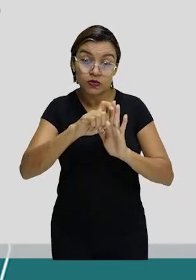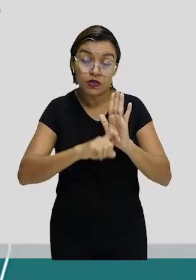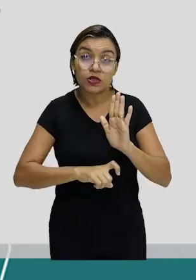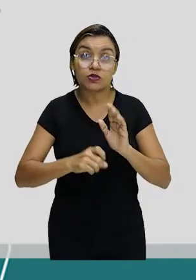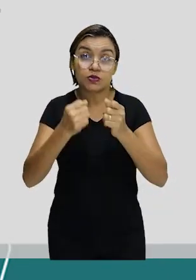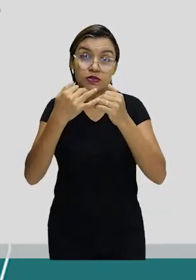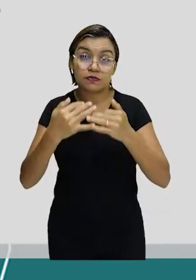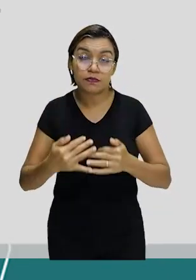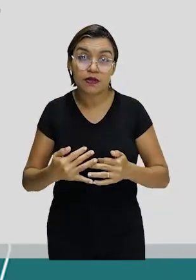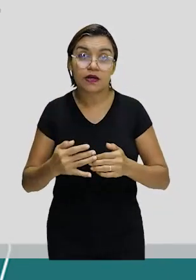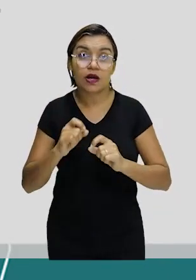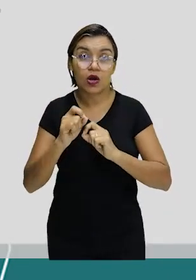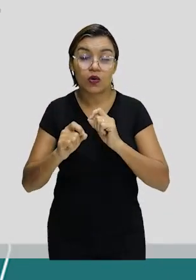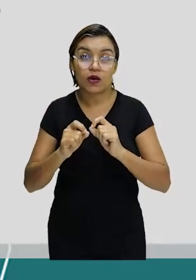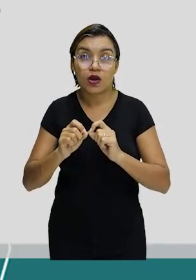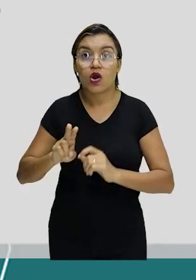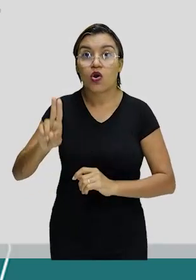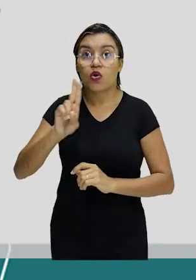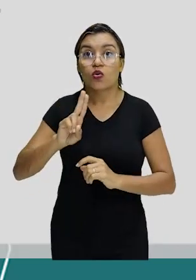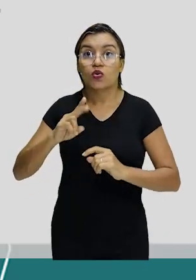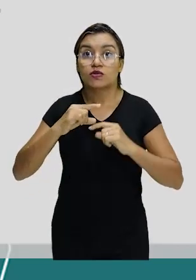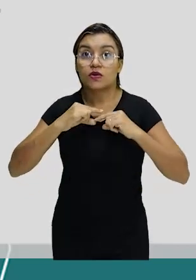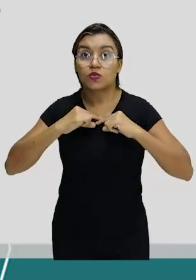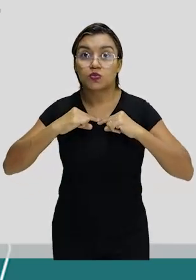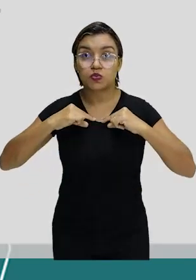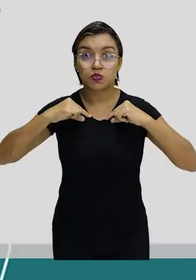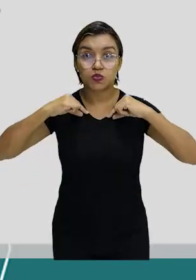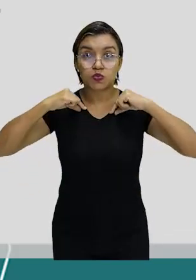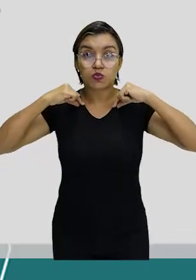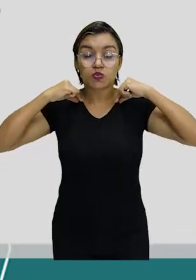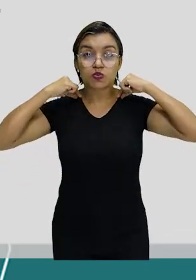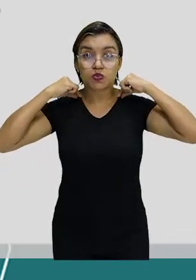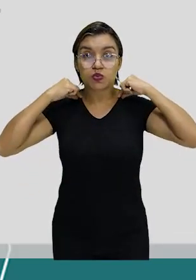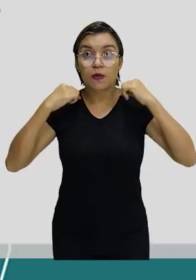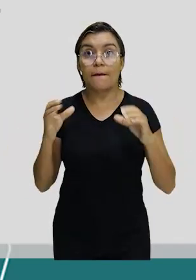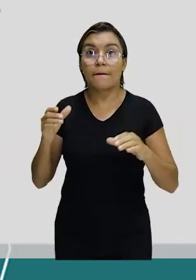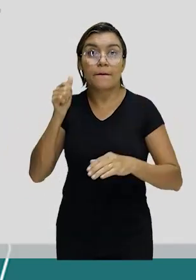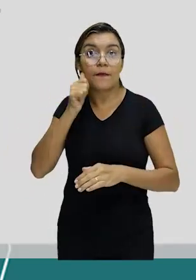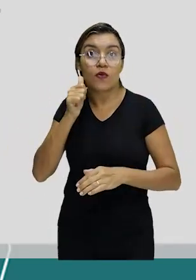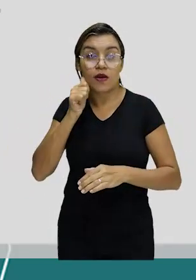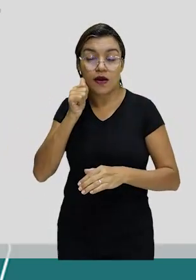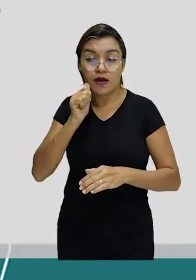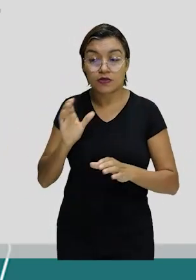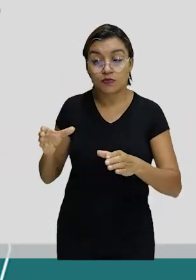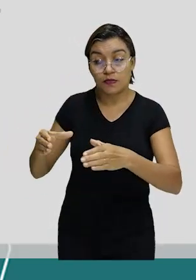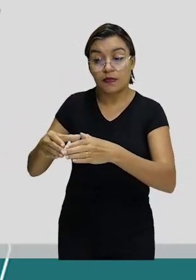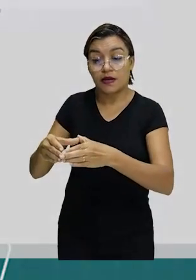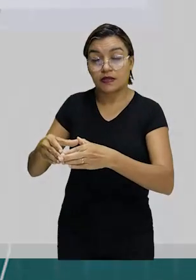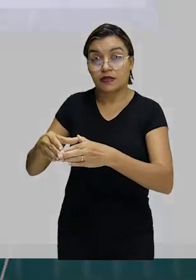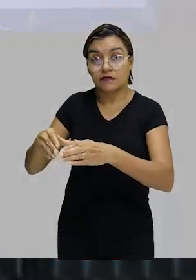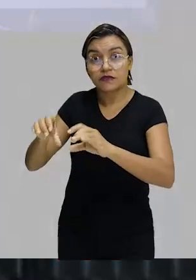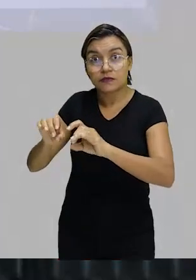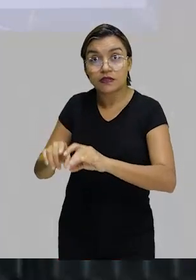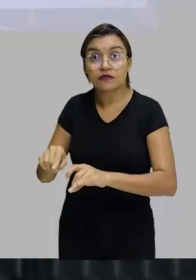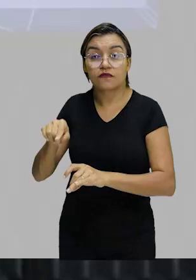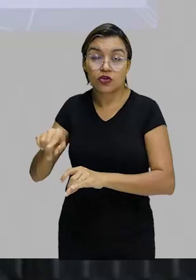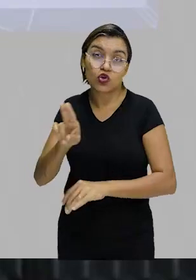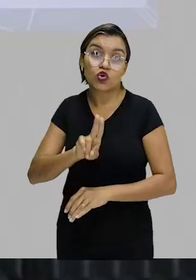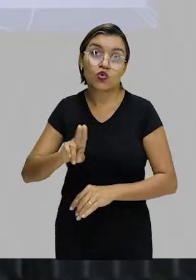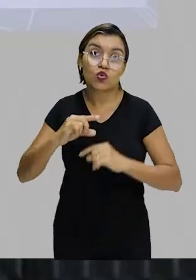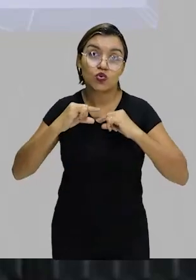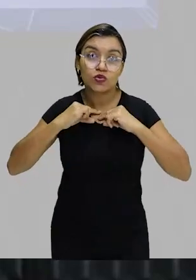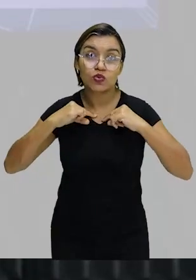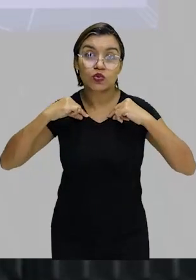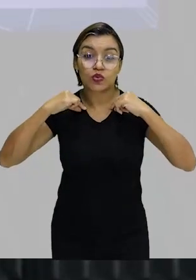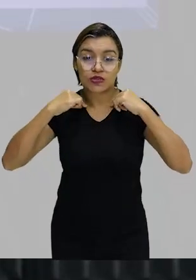do uso de argolas no pescoço, das mulheres de uma tribo específica que usam essas argolas. E essa tribo que é